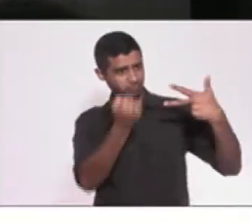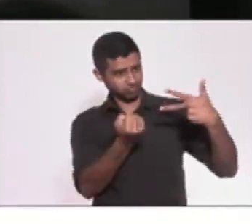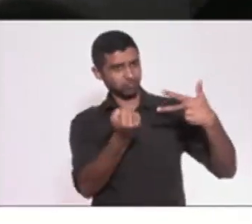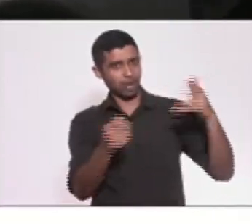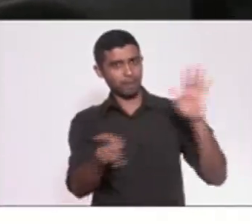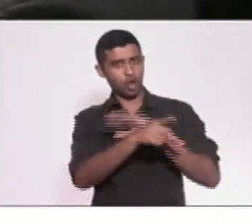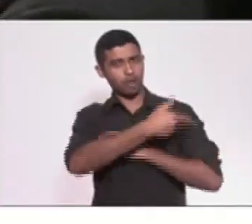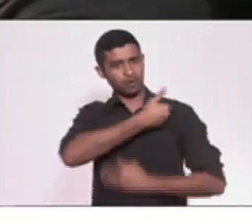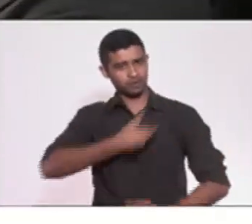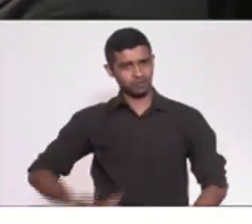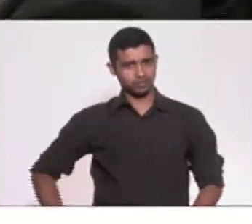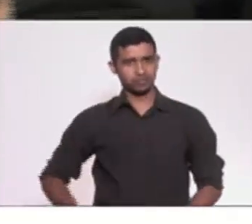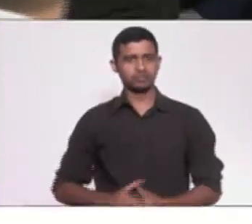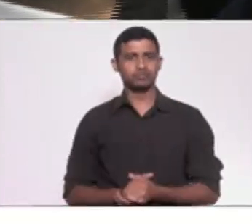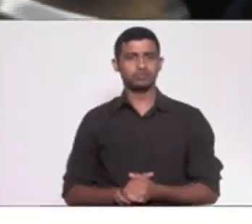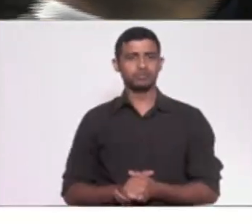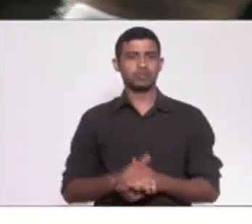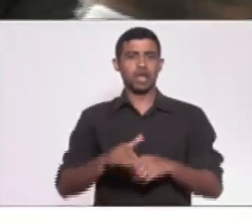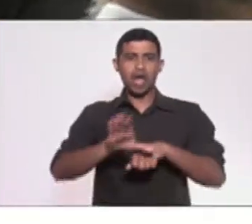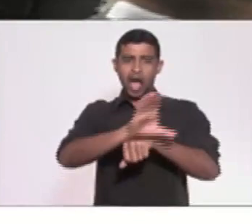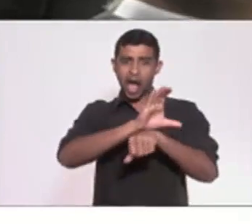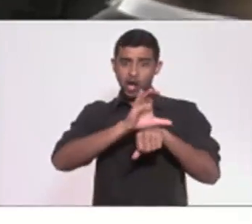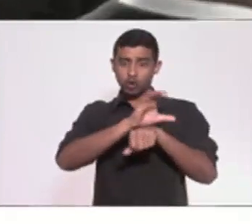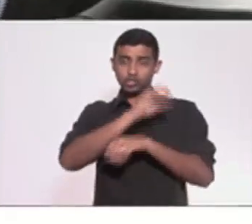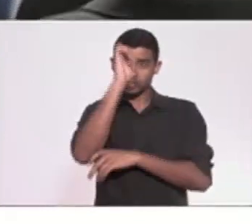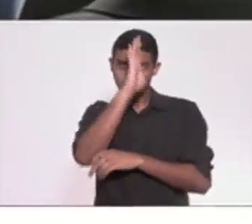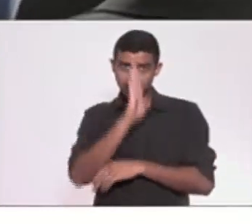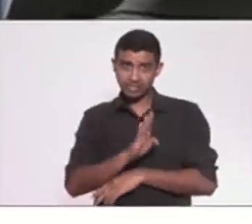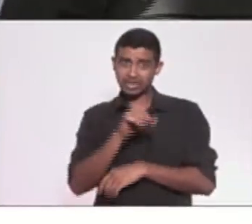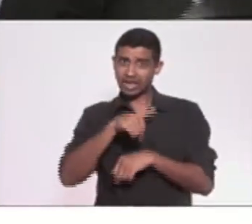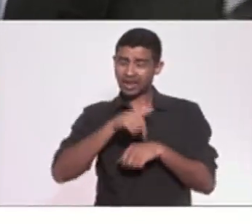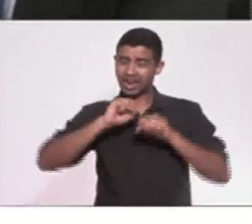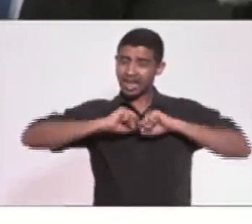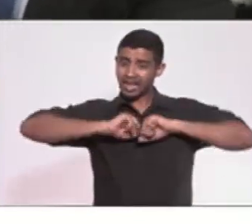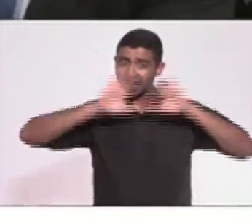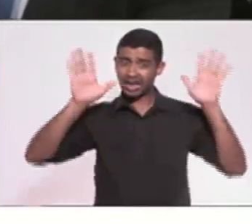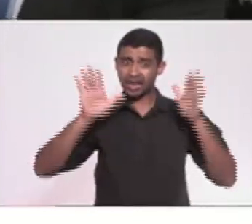República. A Constituição brasileira é muito clara.